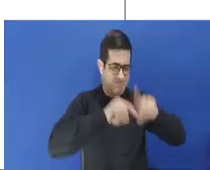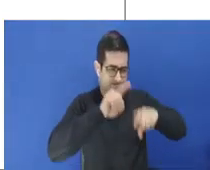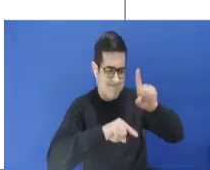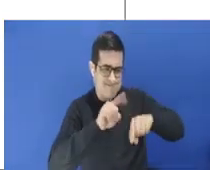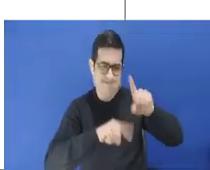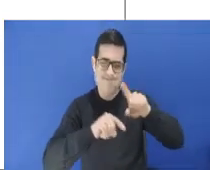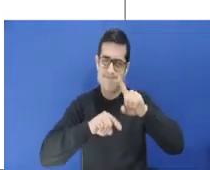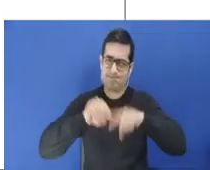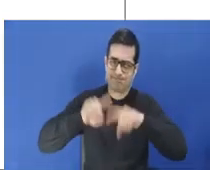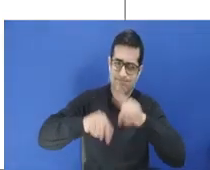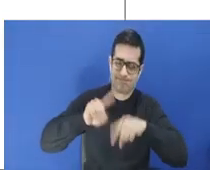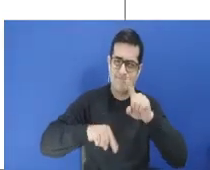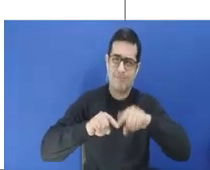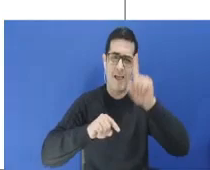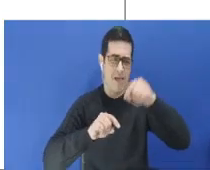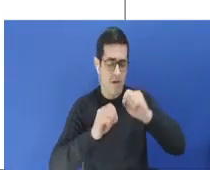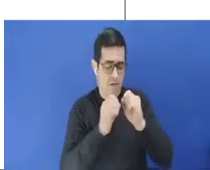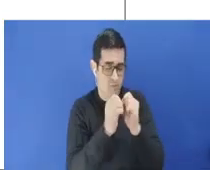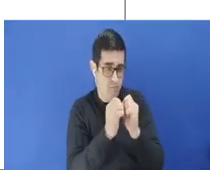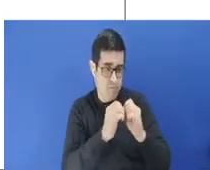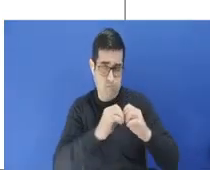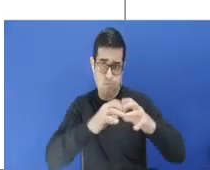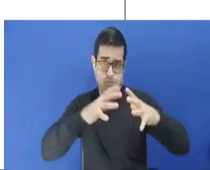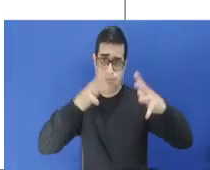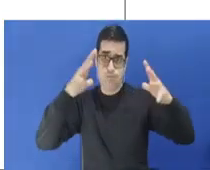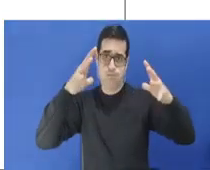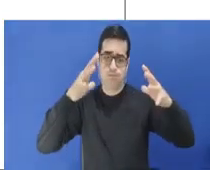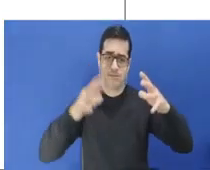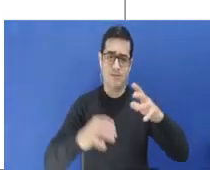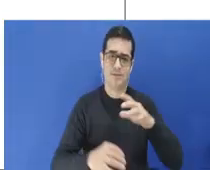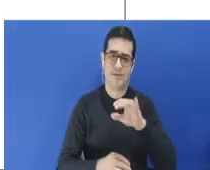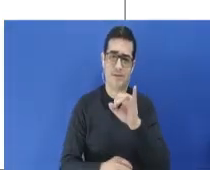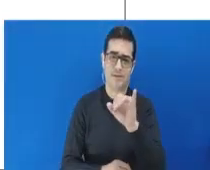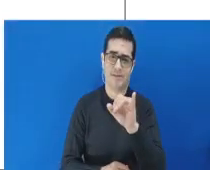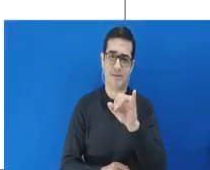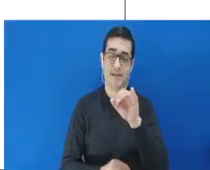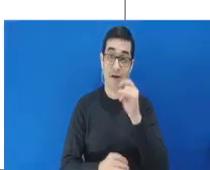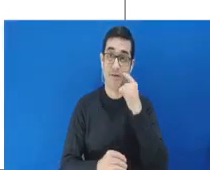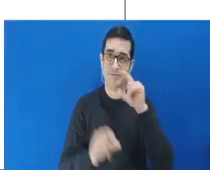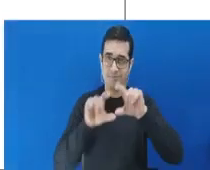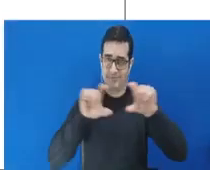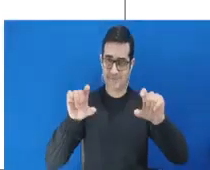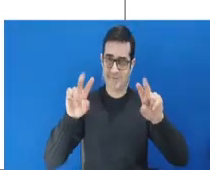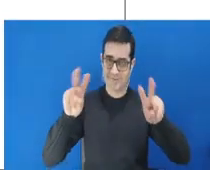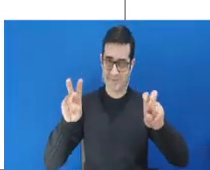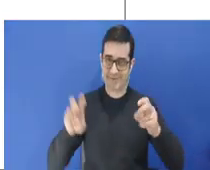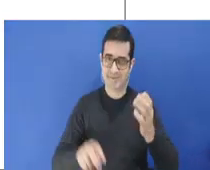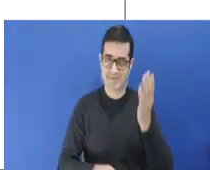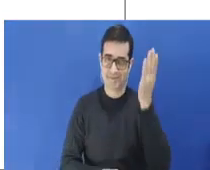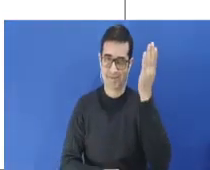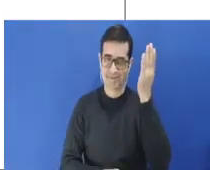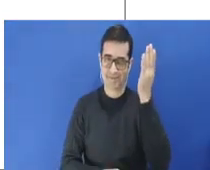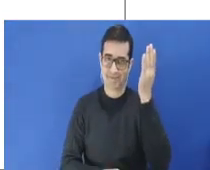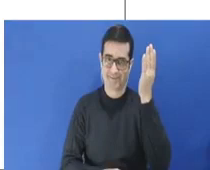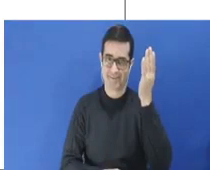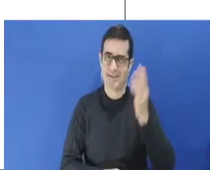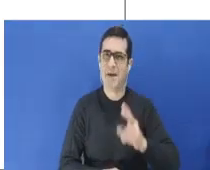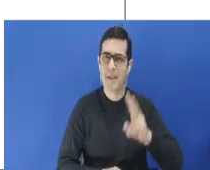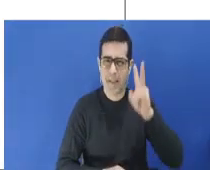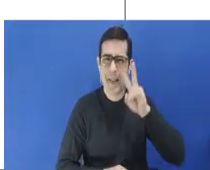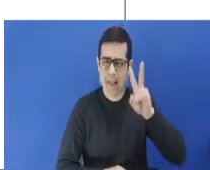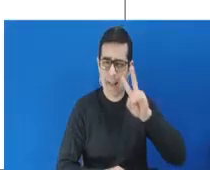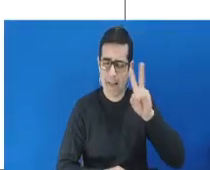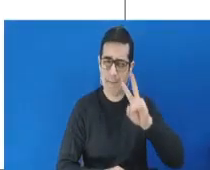da incandescência. O que é essa característica? Sabe as lâmpadas incandescentes utilizadas antigamente? Hoje a gente usa